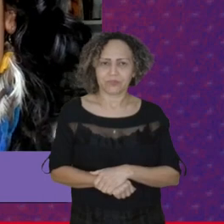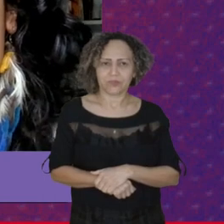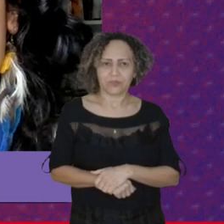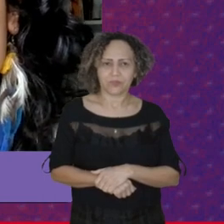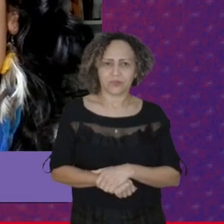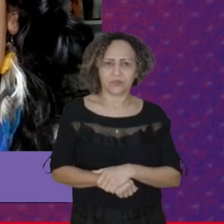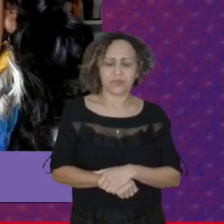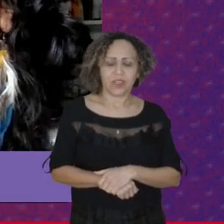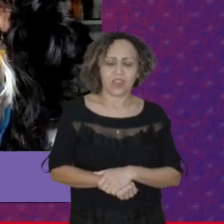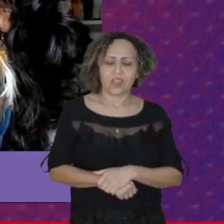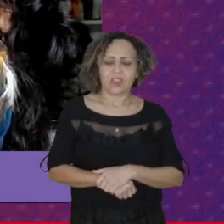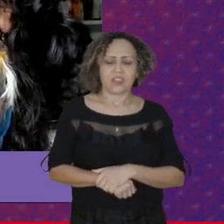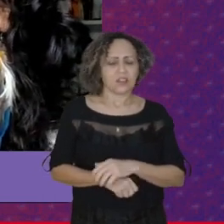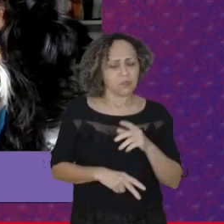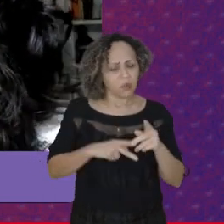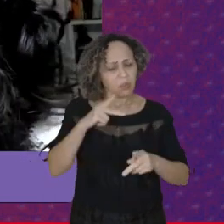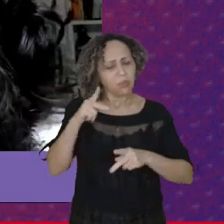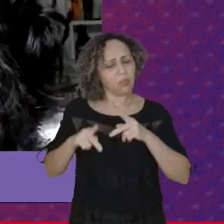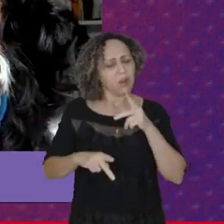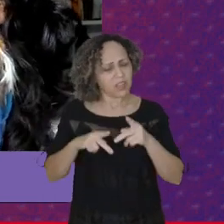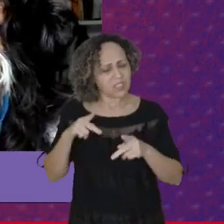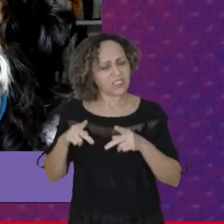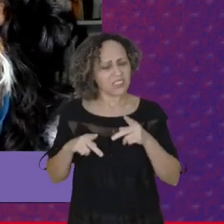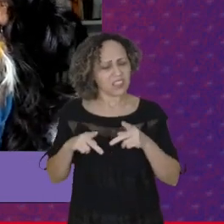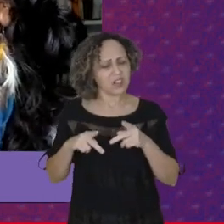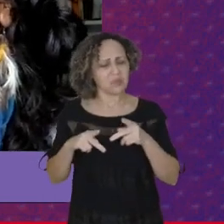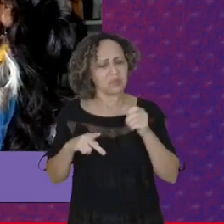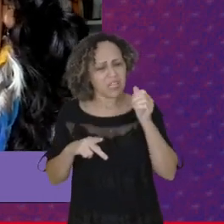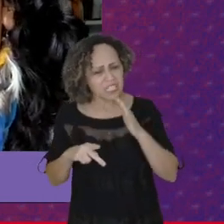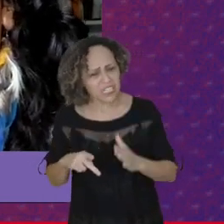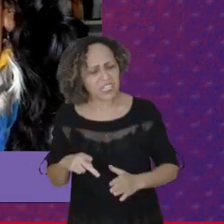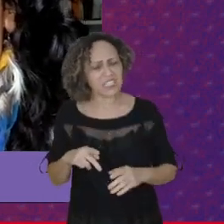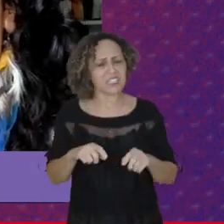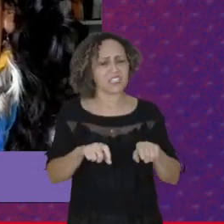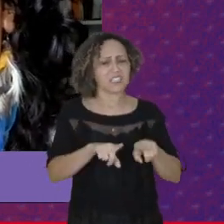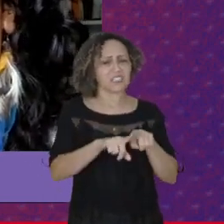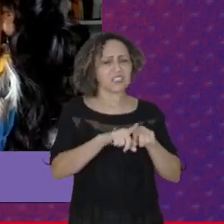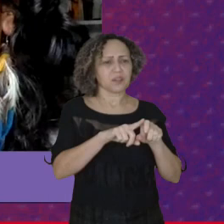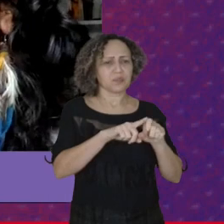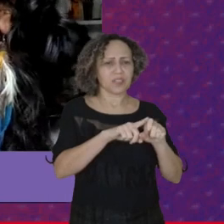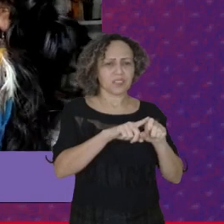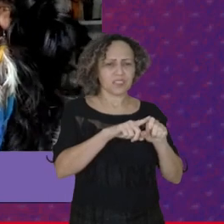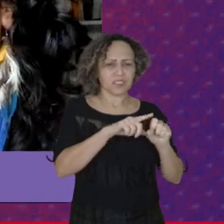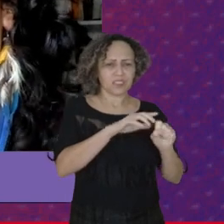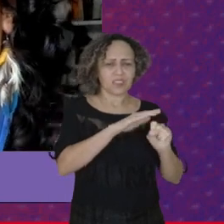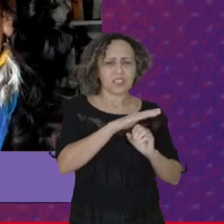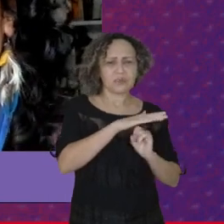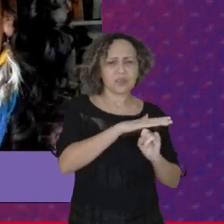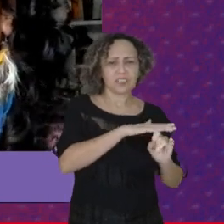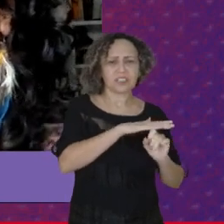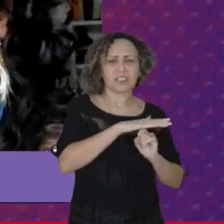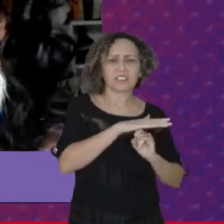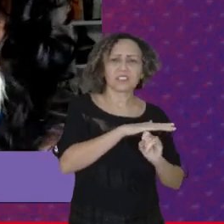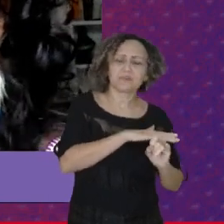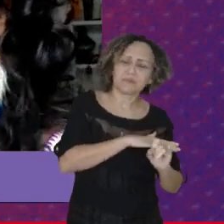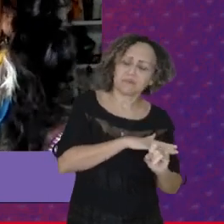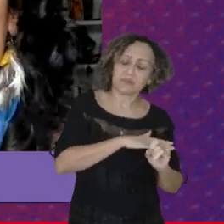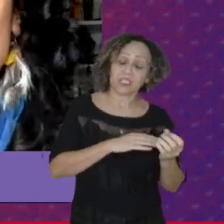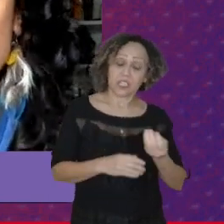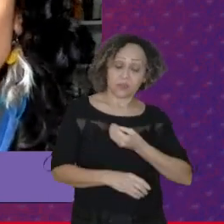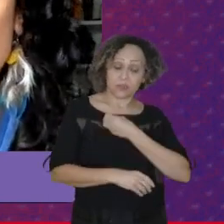do Brasil, brasileira, imigrante, né, que está aqui, que vive nesse país.